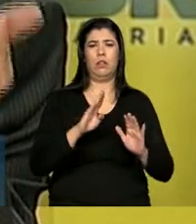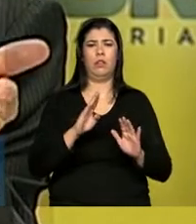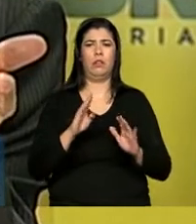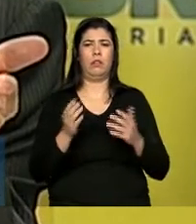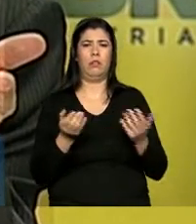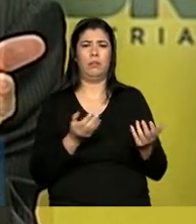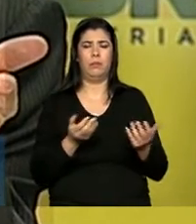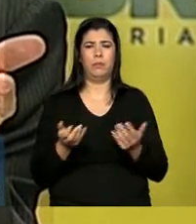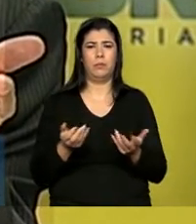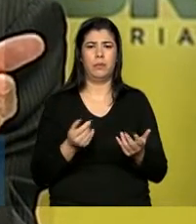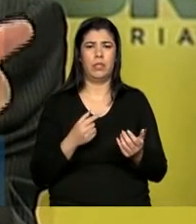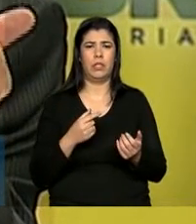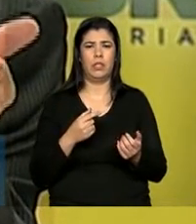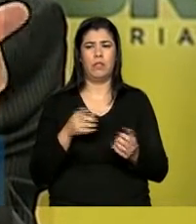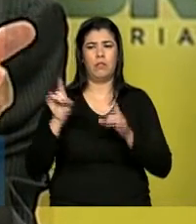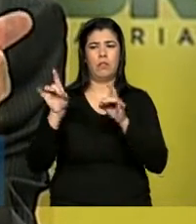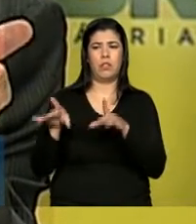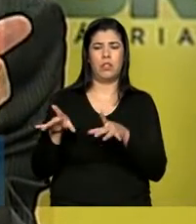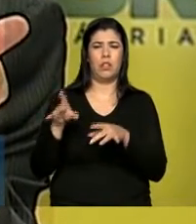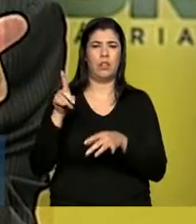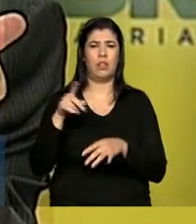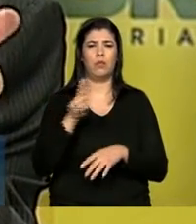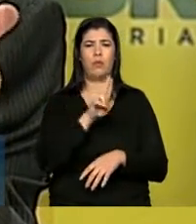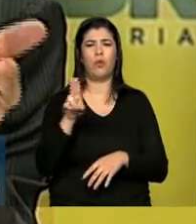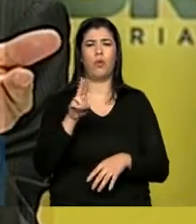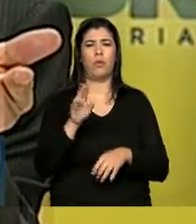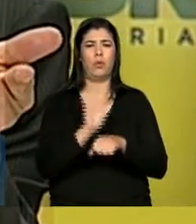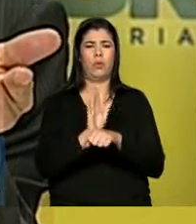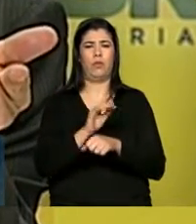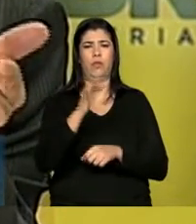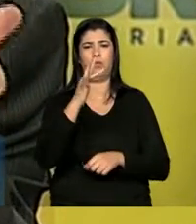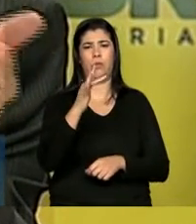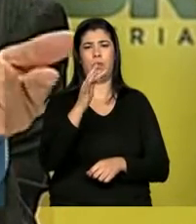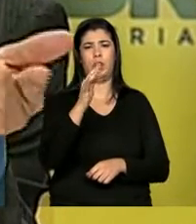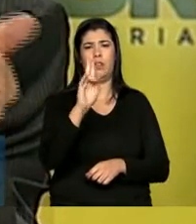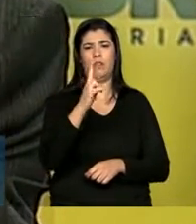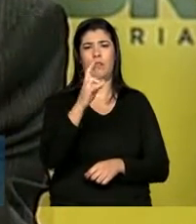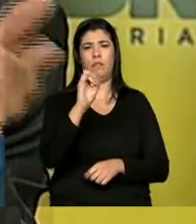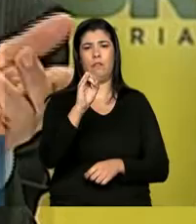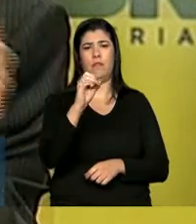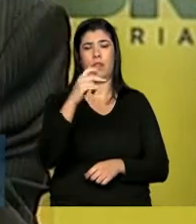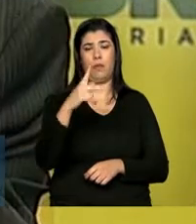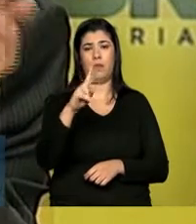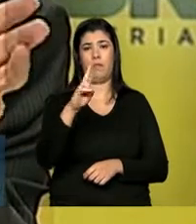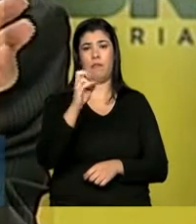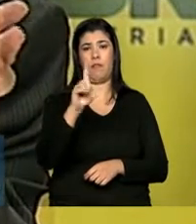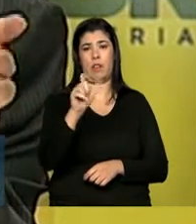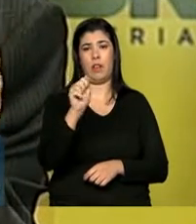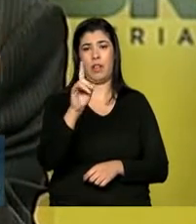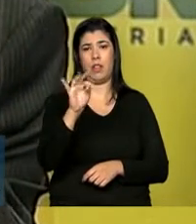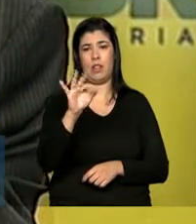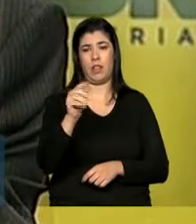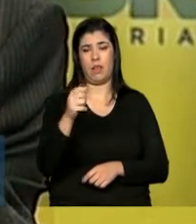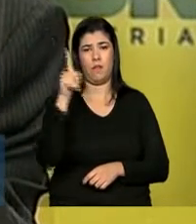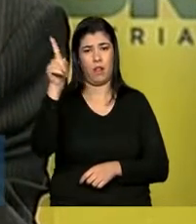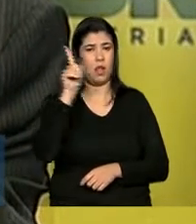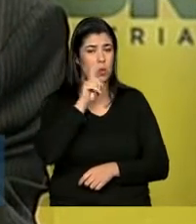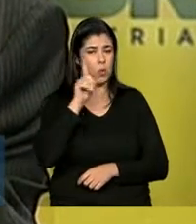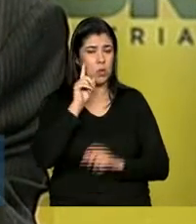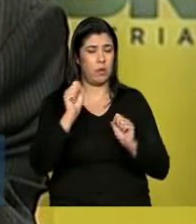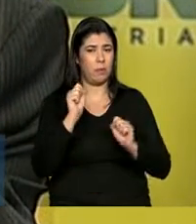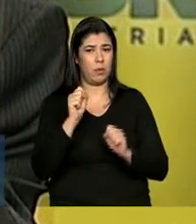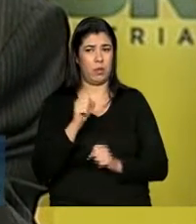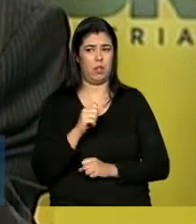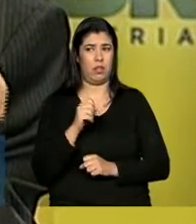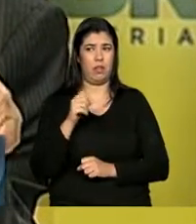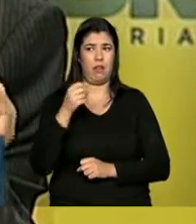que é gay, aidético e é despedido do emprego, Filadélfia. Então, e nos Estados Unidos você pode despedir a pessoa sem dar nenhuma razão, mas o fato de ter